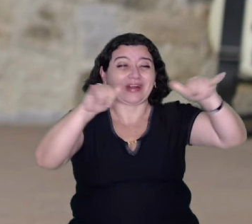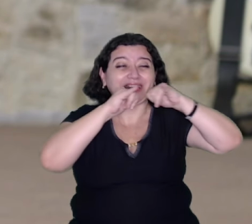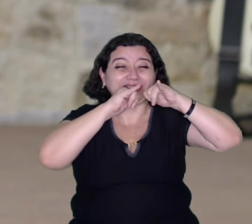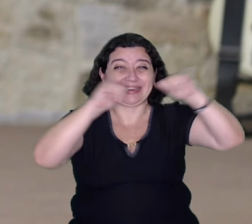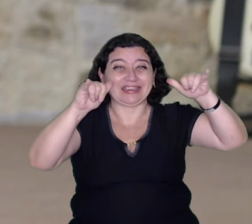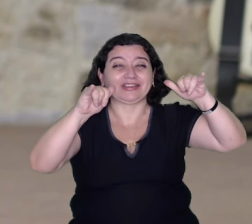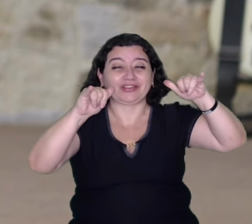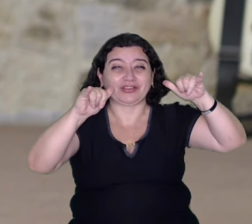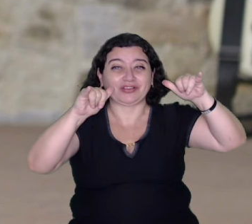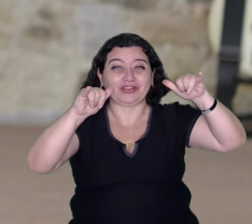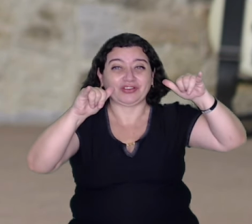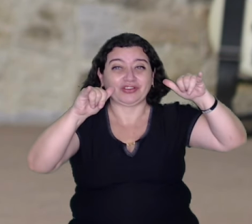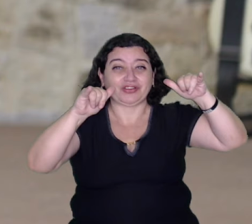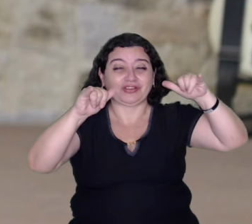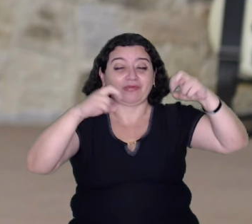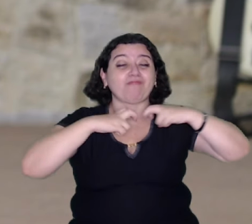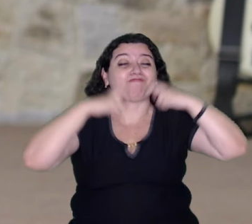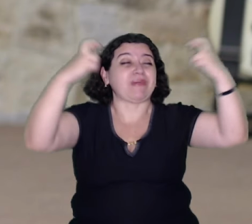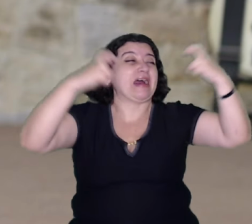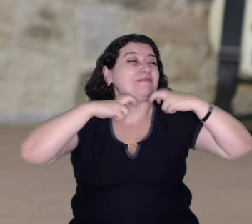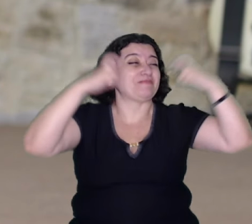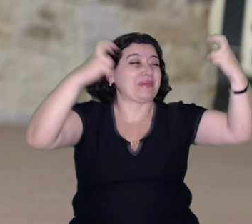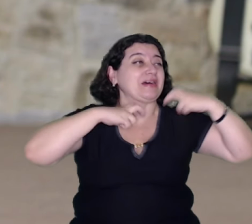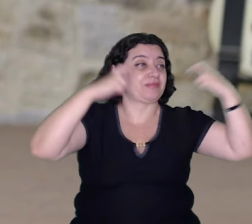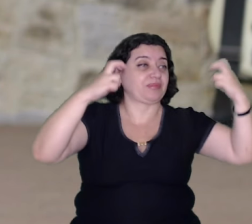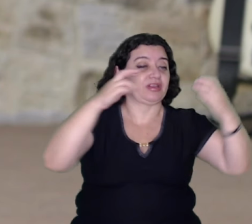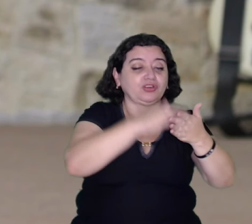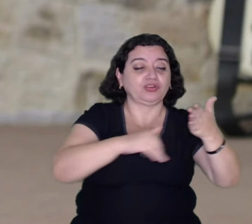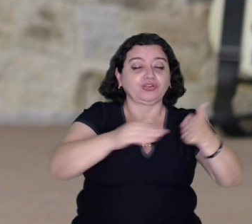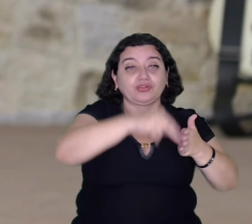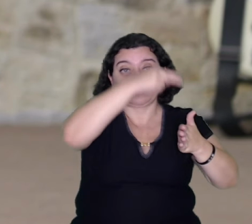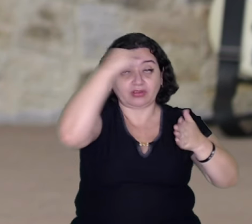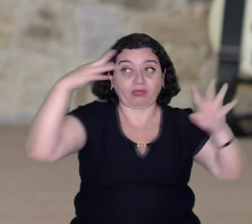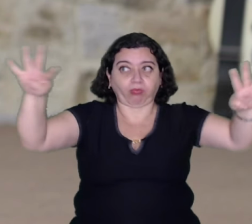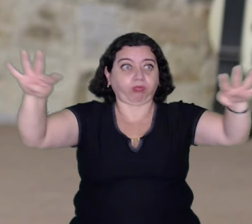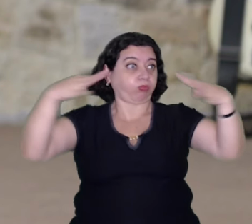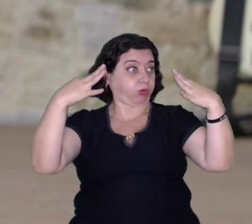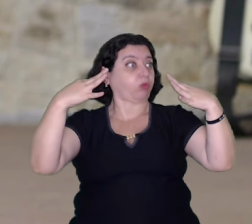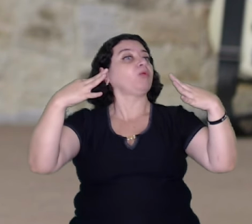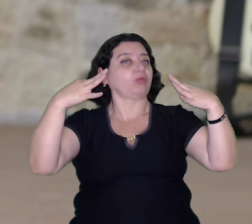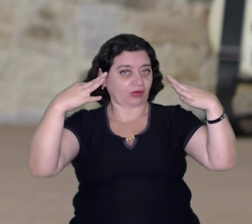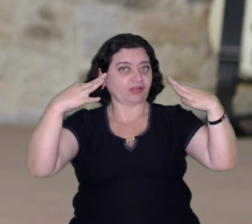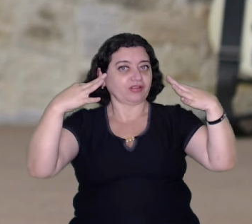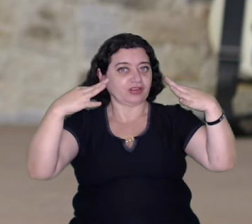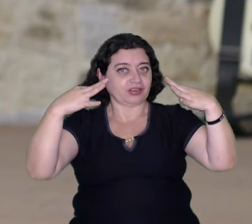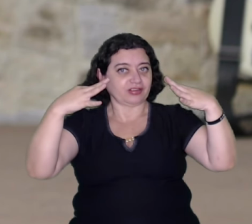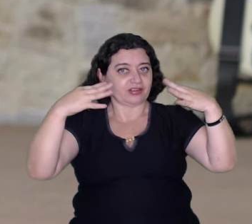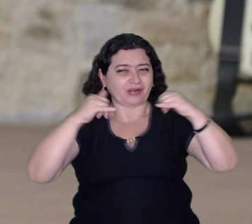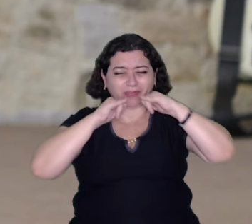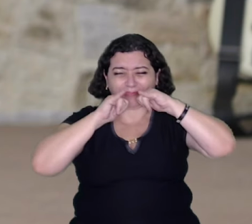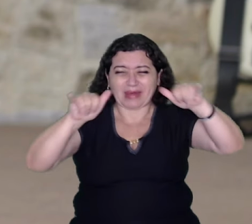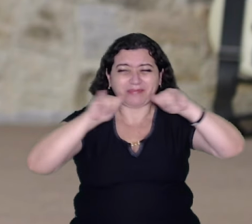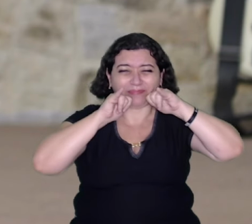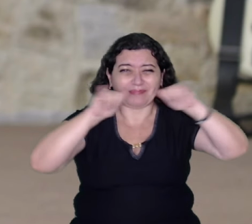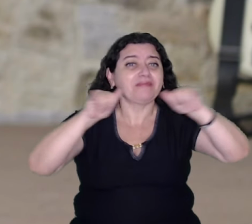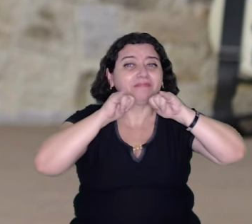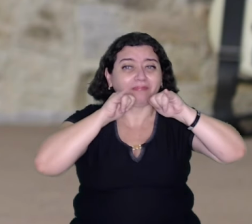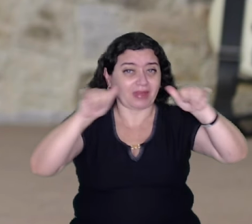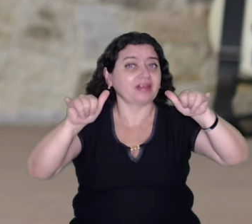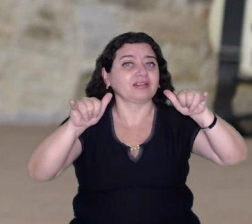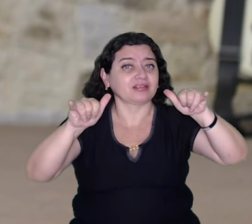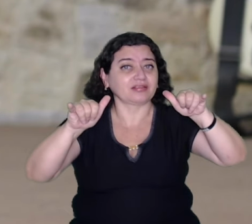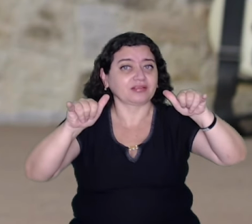E declarando de uma forma que todos pudessem ouvir. Declarando de uma forma